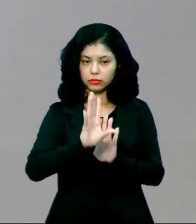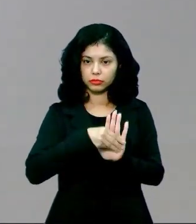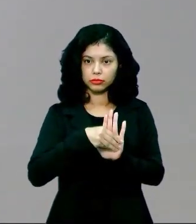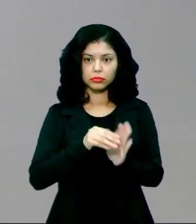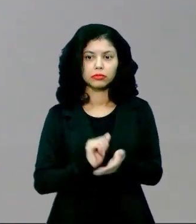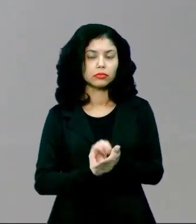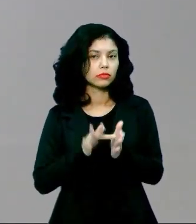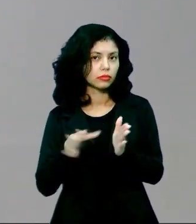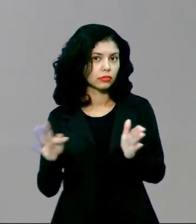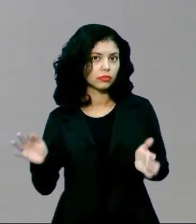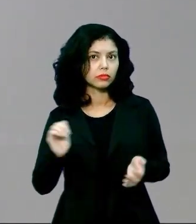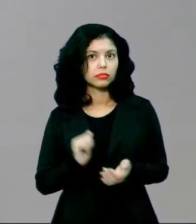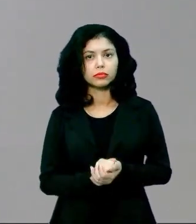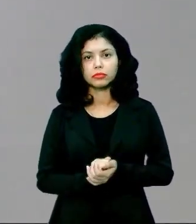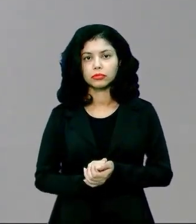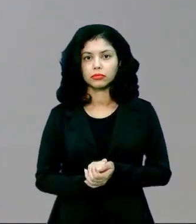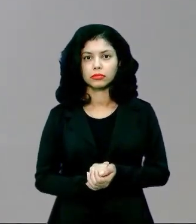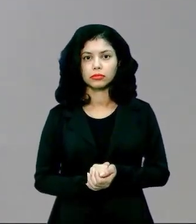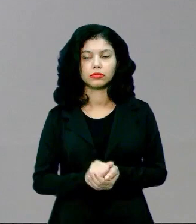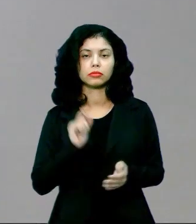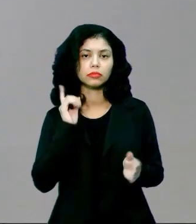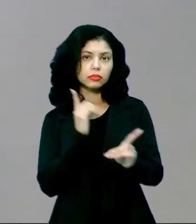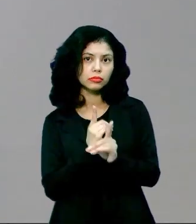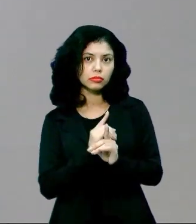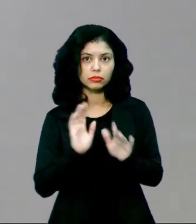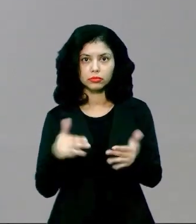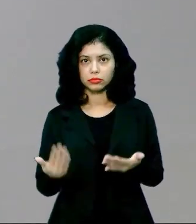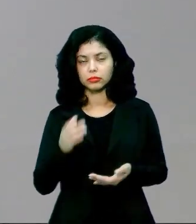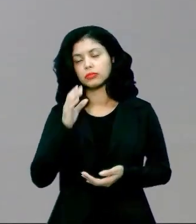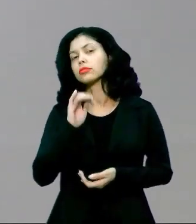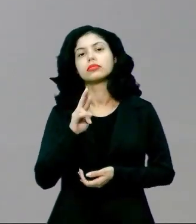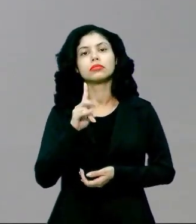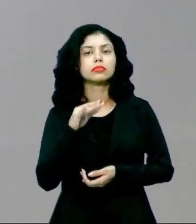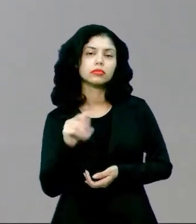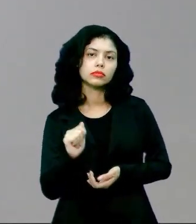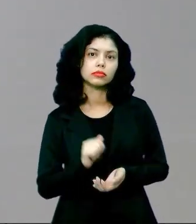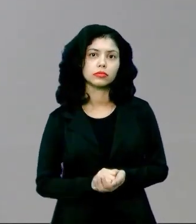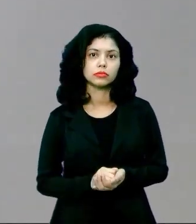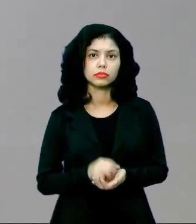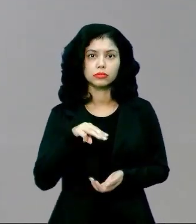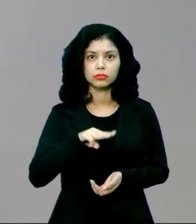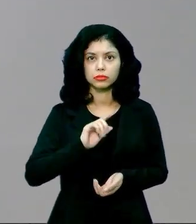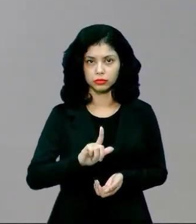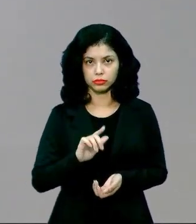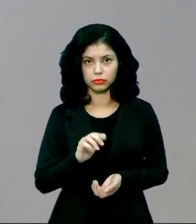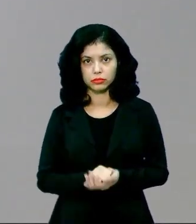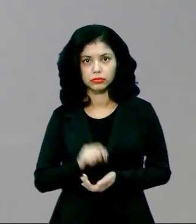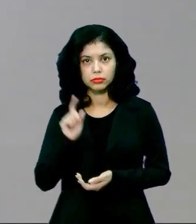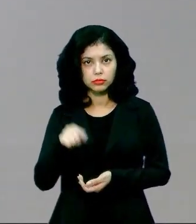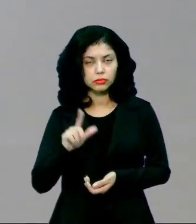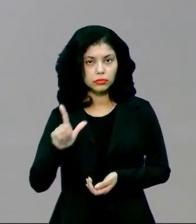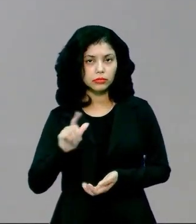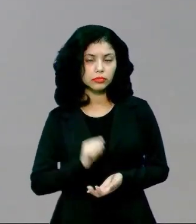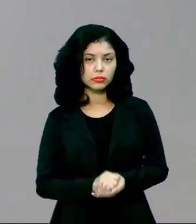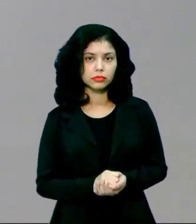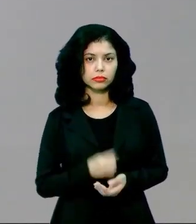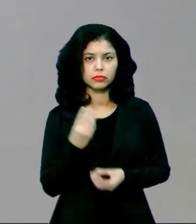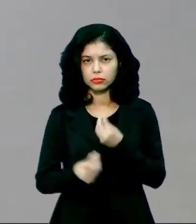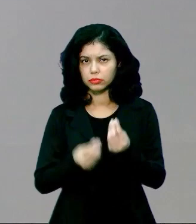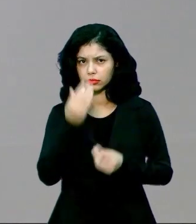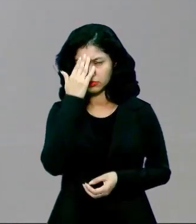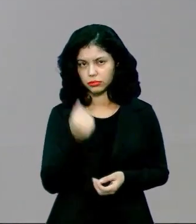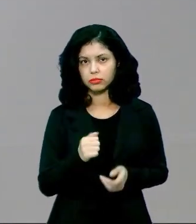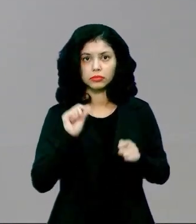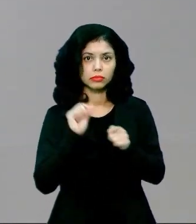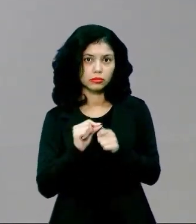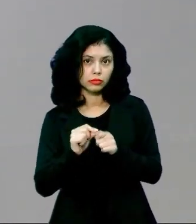aplicar a fórmula de concentração molar para descobrir qual é a concentração em mol por litro. Como que eu sei que é a concentração molar? A